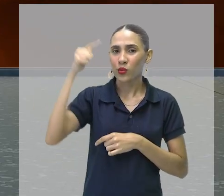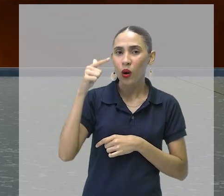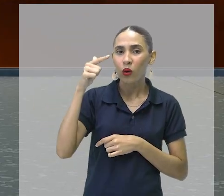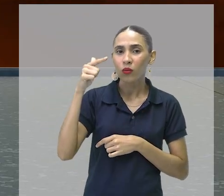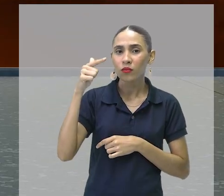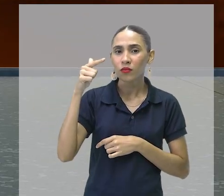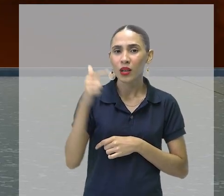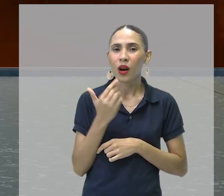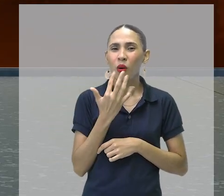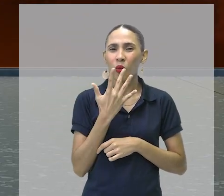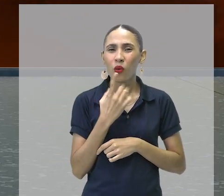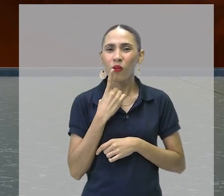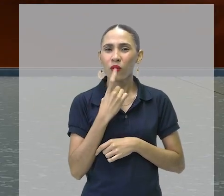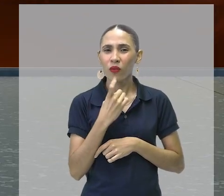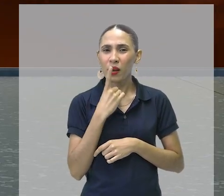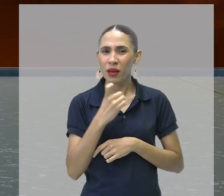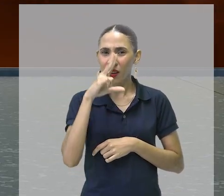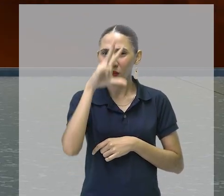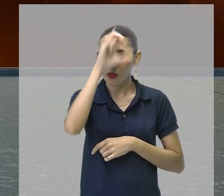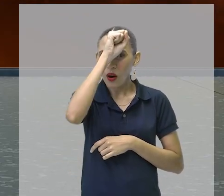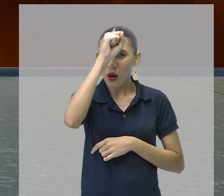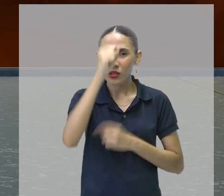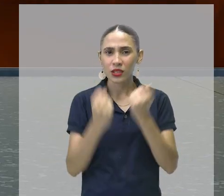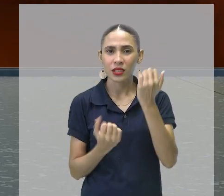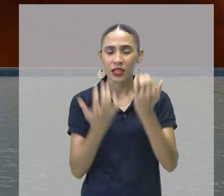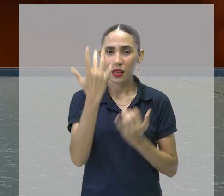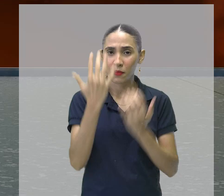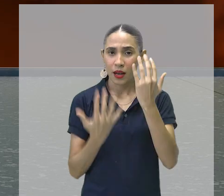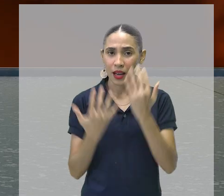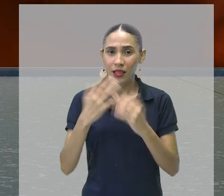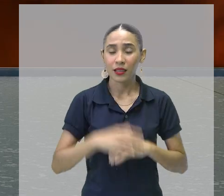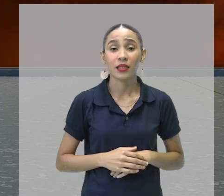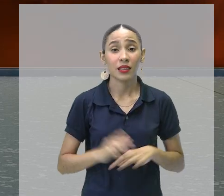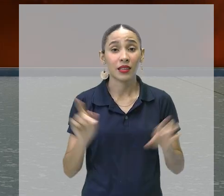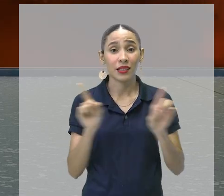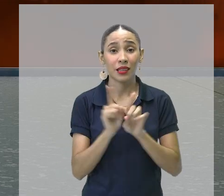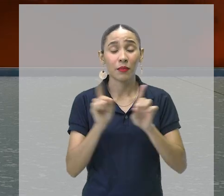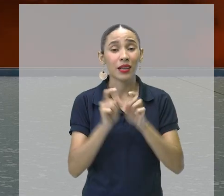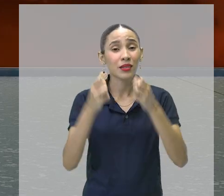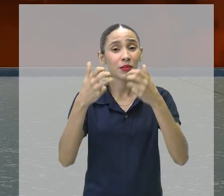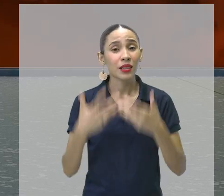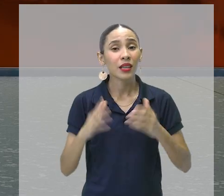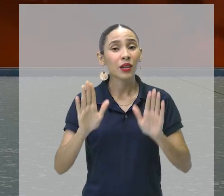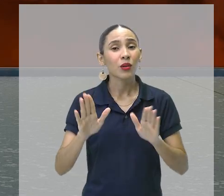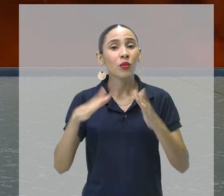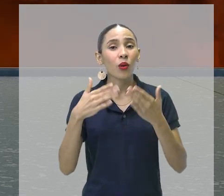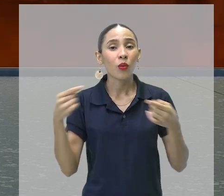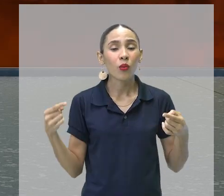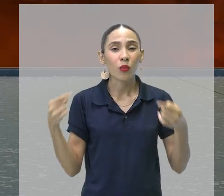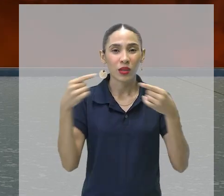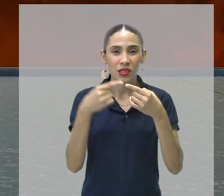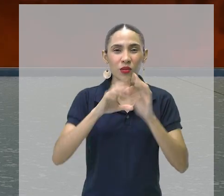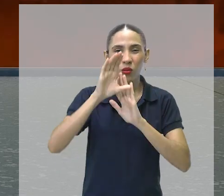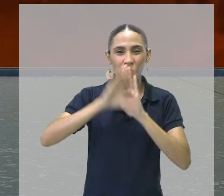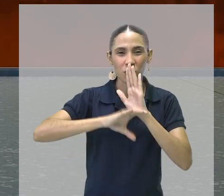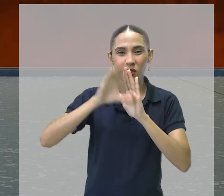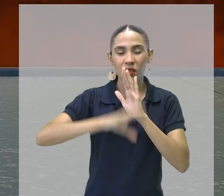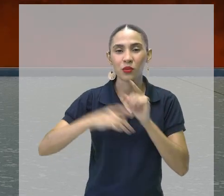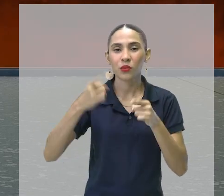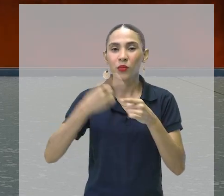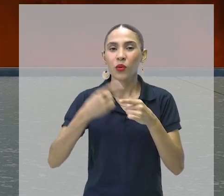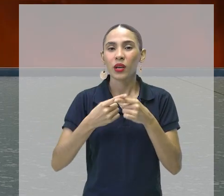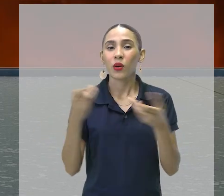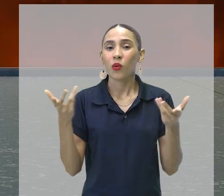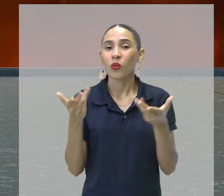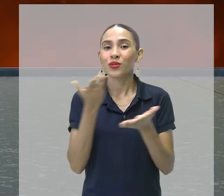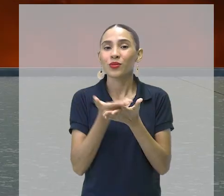que o nosso Sol fica tão vermelho durante as queimadas? E falei para você qual é essa combinação,